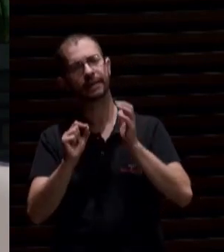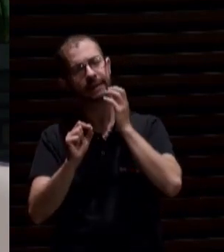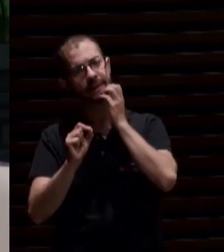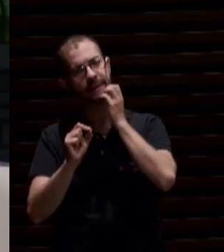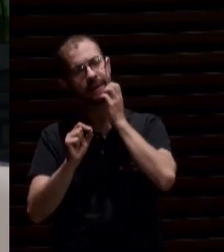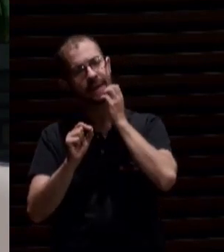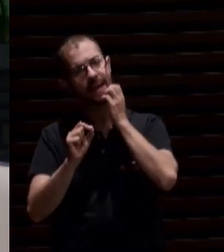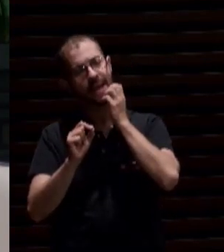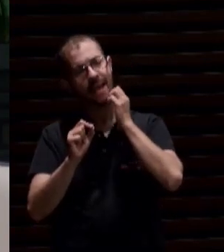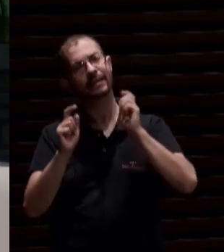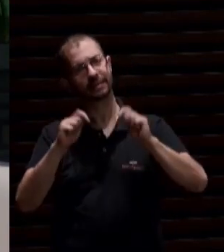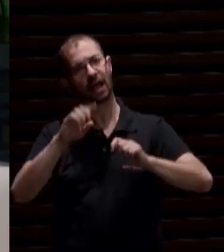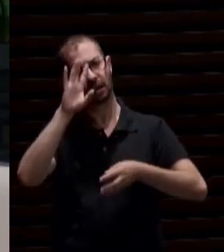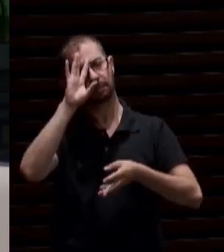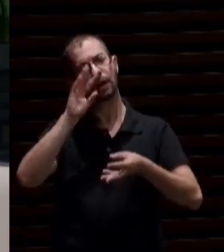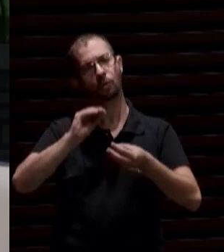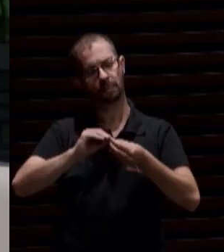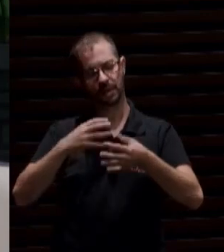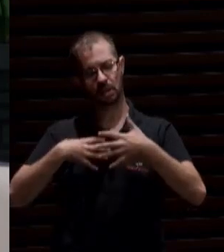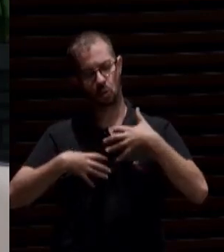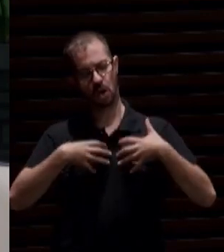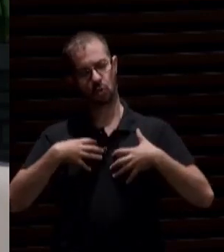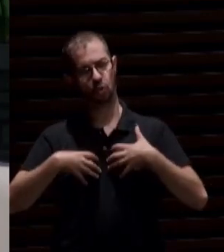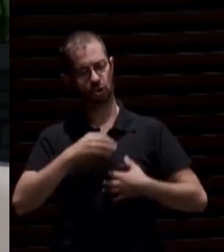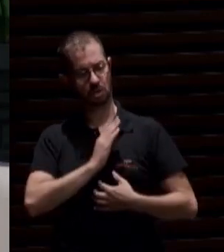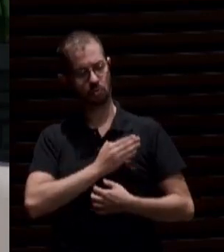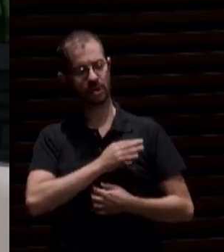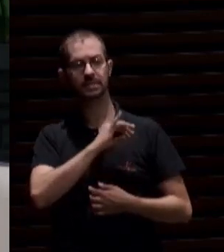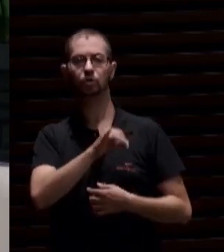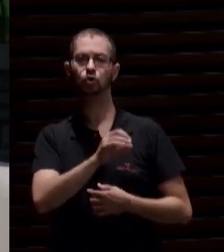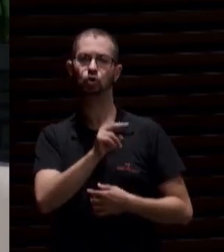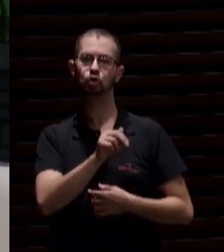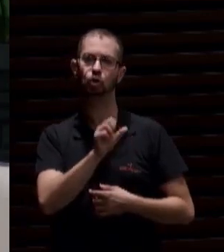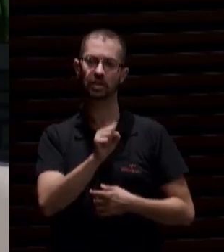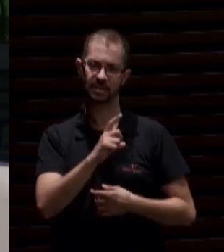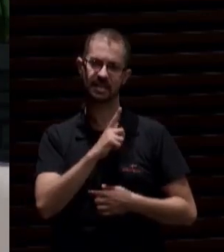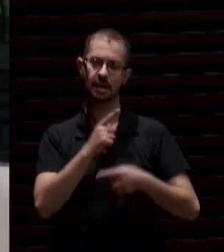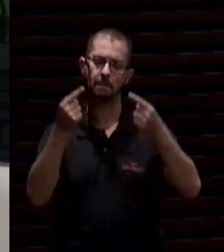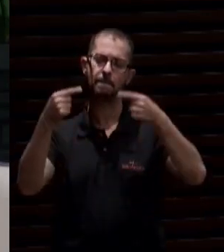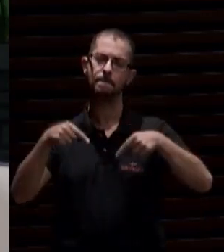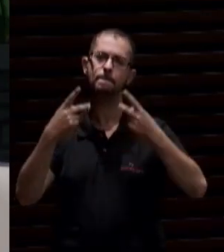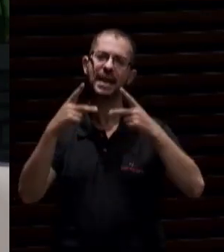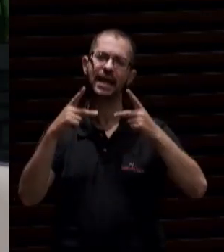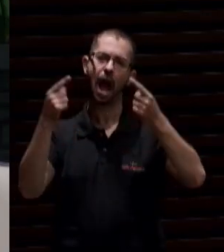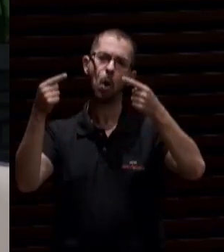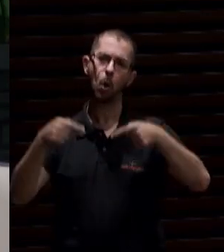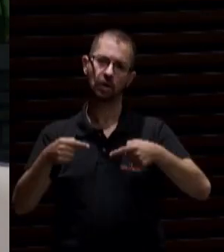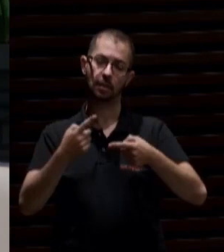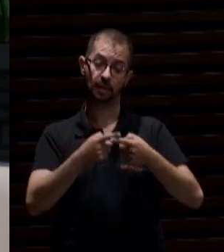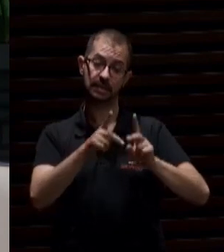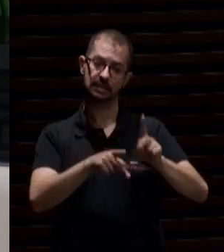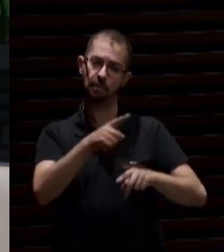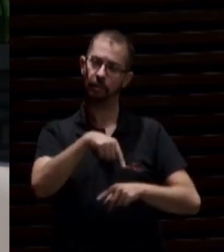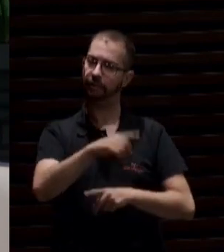medida, dá para entender a angústia no coração de Jonas de ter que ir até Nínive pregar contra eles. Porque o povo assírio, eles eram